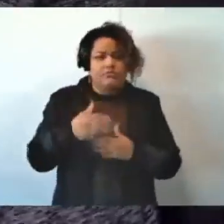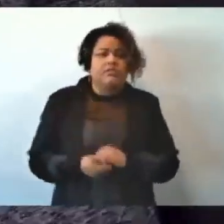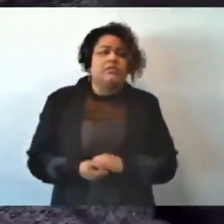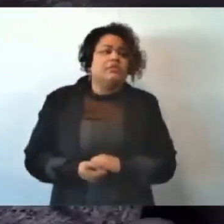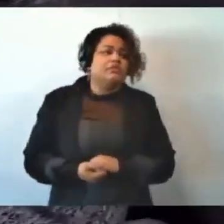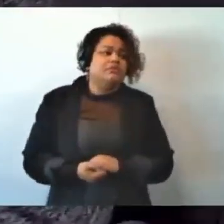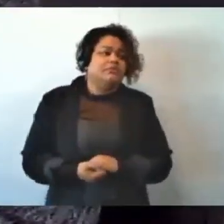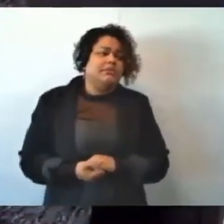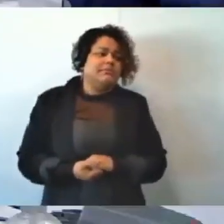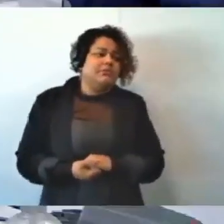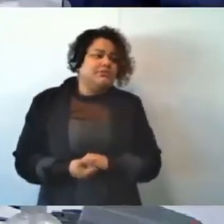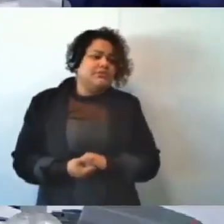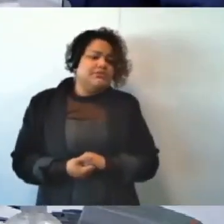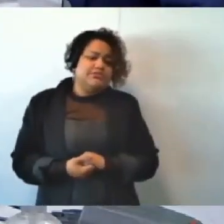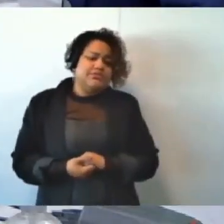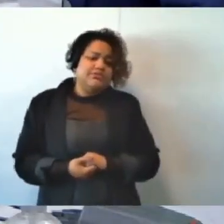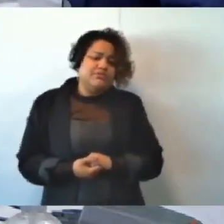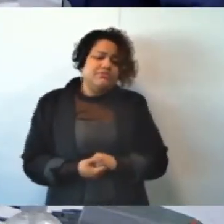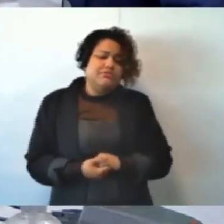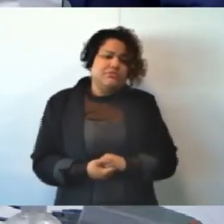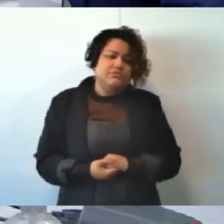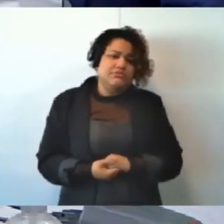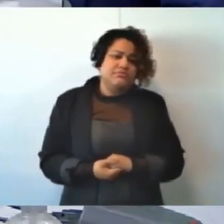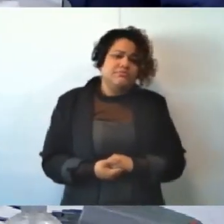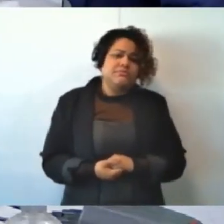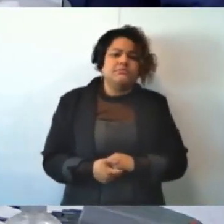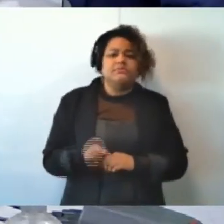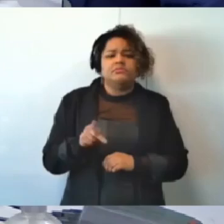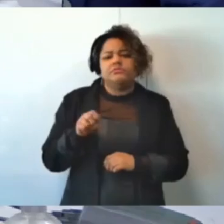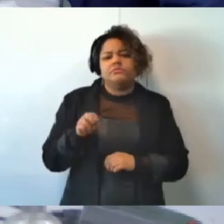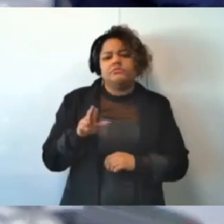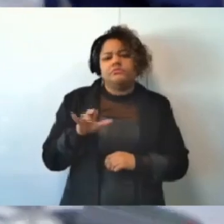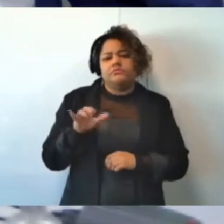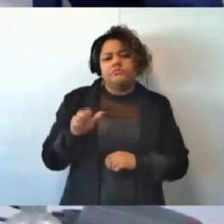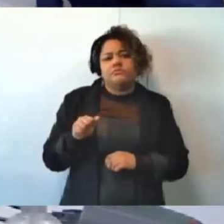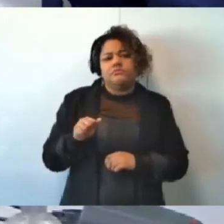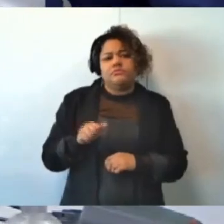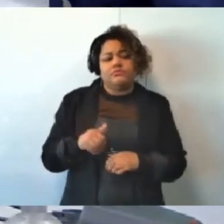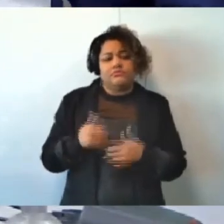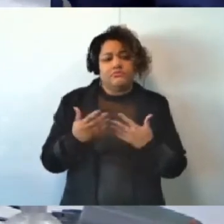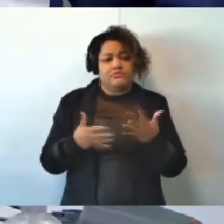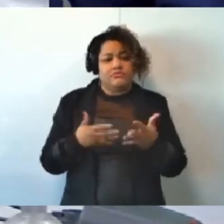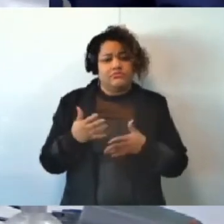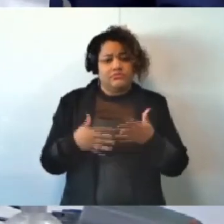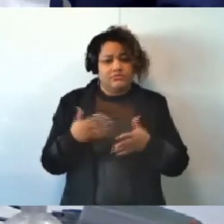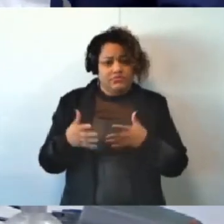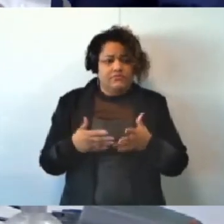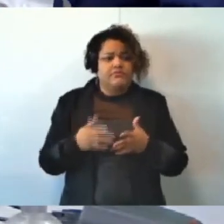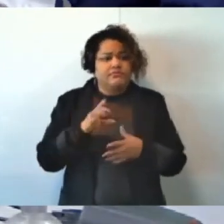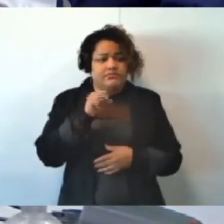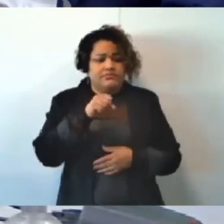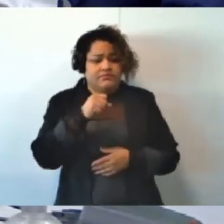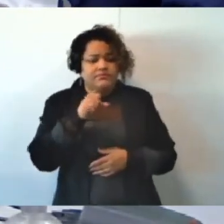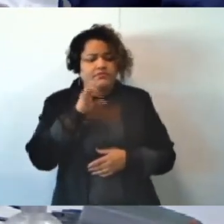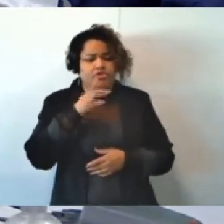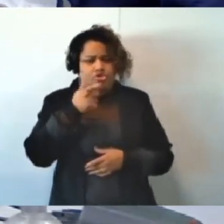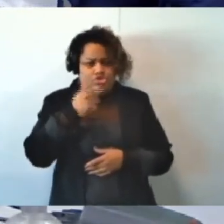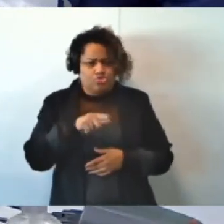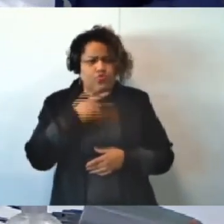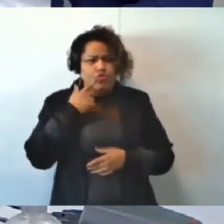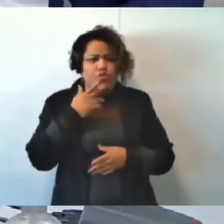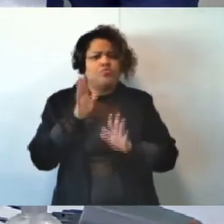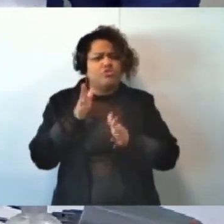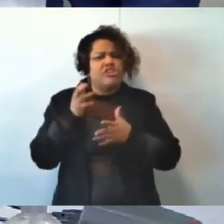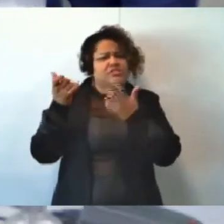Obrigado, Leila. Patrícia, parece que quer fazer uma colocação, Patrícia? Sim. Por favor. Só reforçando, né, porque eu já tinha falado sobre a Rua Tabaiares.